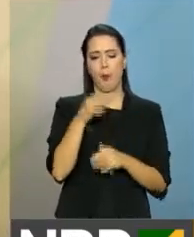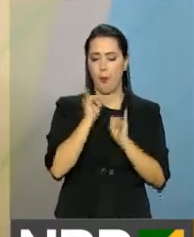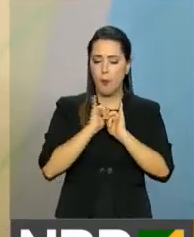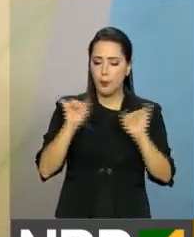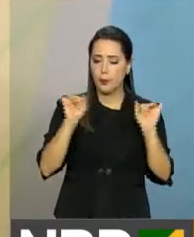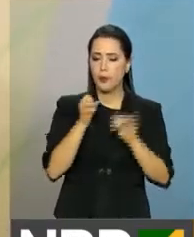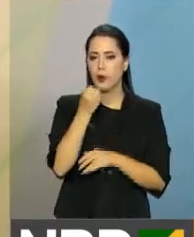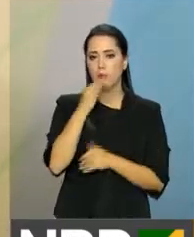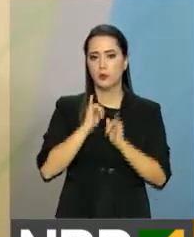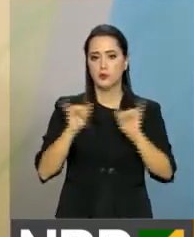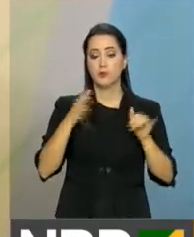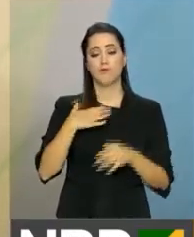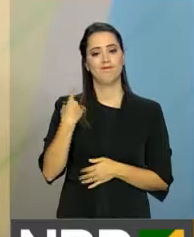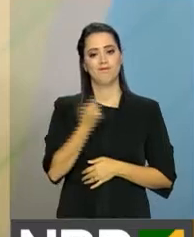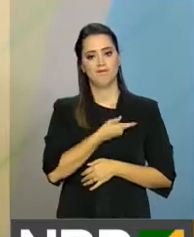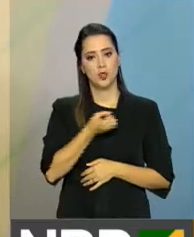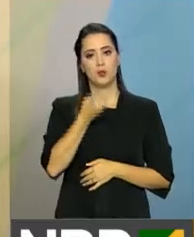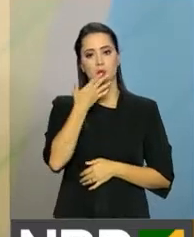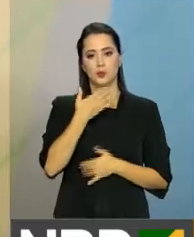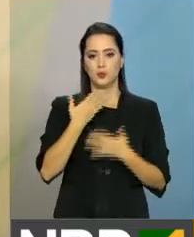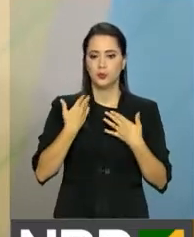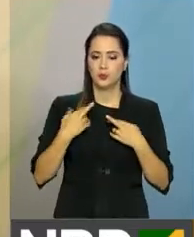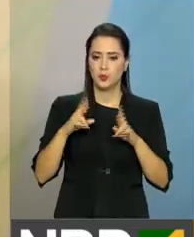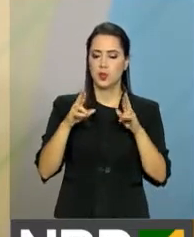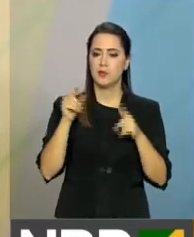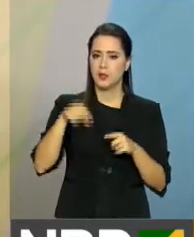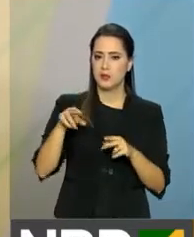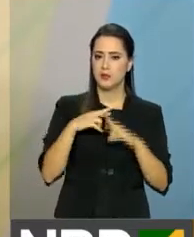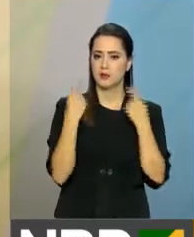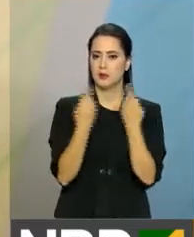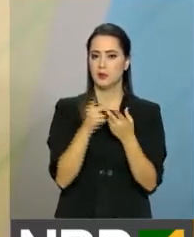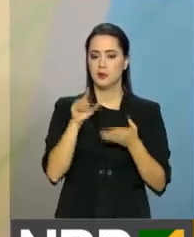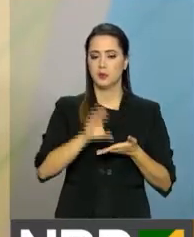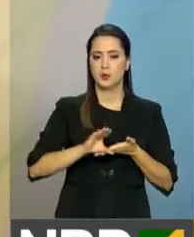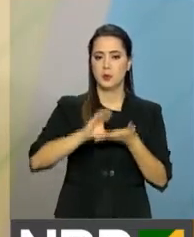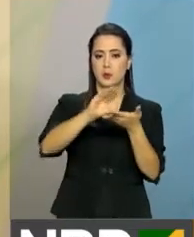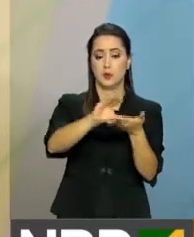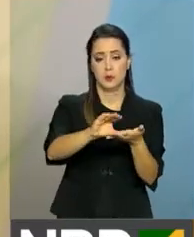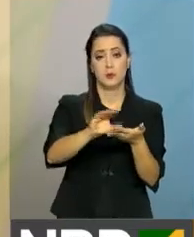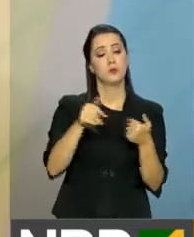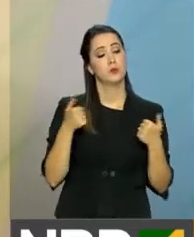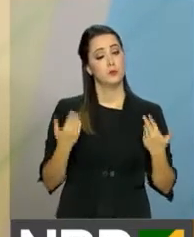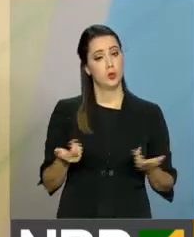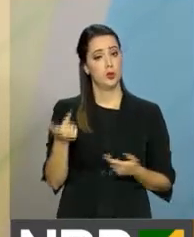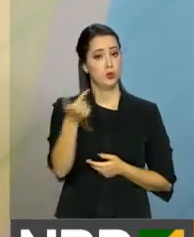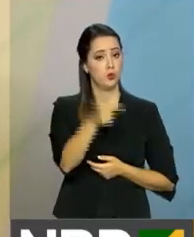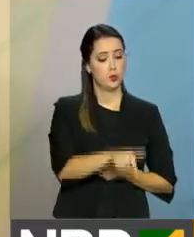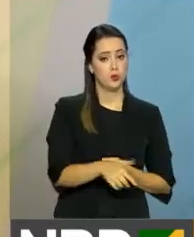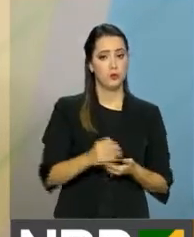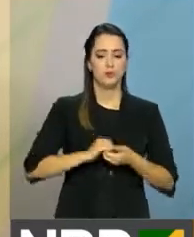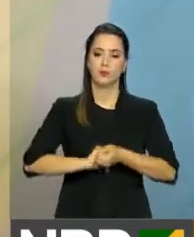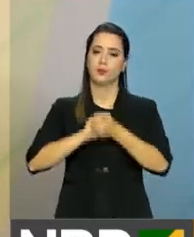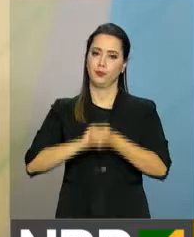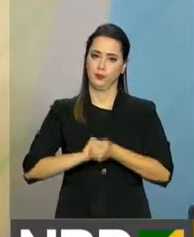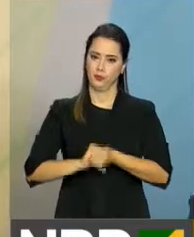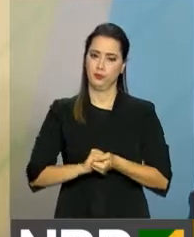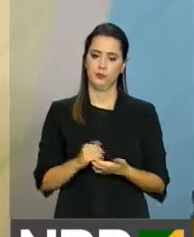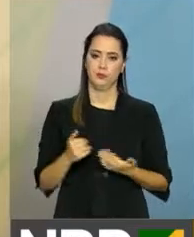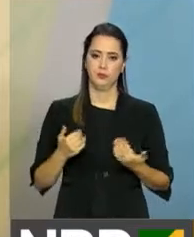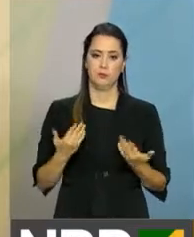bons augúrios para esta reunião do nosso concelho é ótimo mas o que mais uma vez eu cumprimento